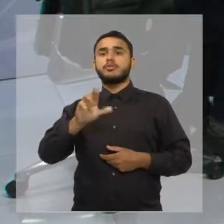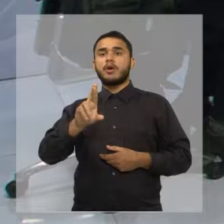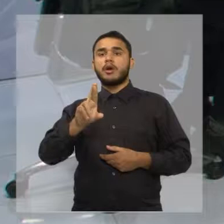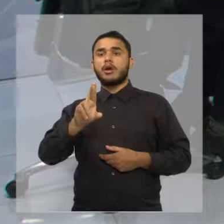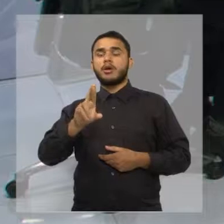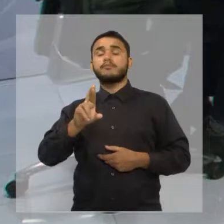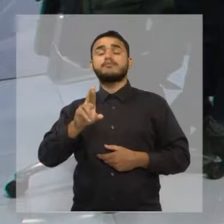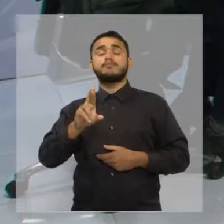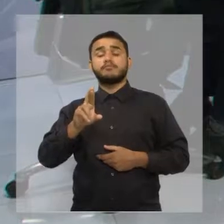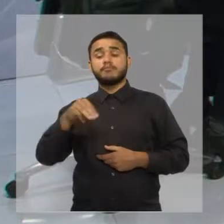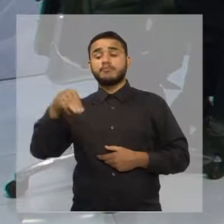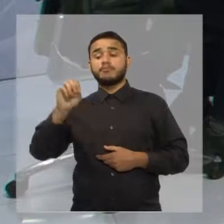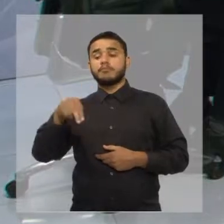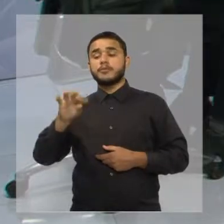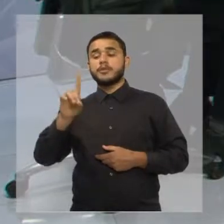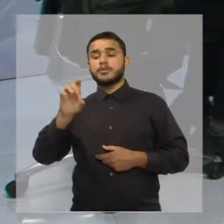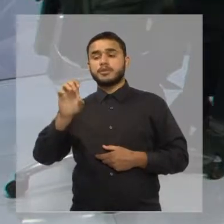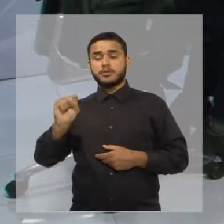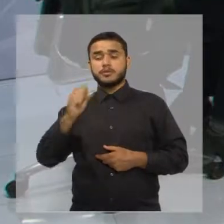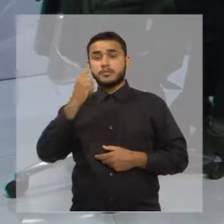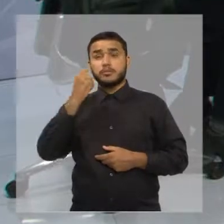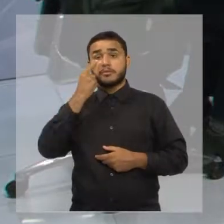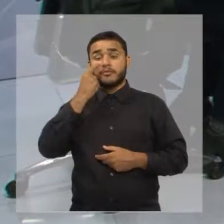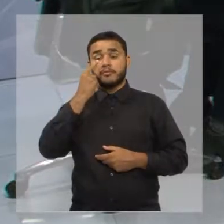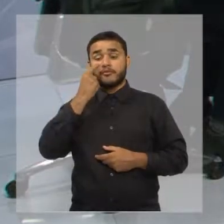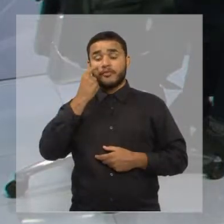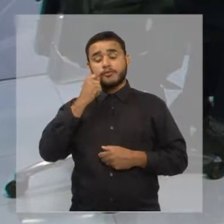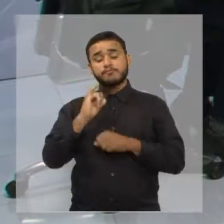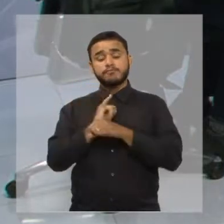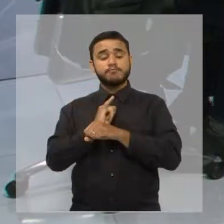apadrinhados em casamento, e